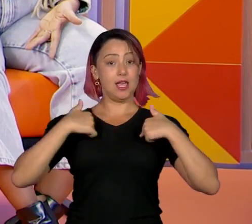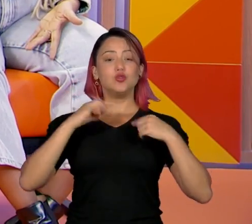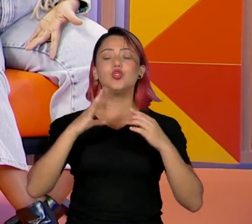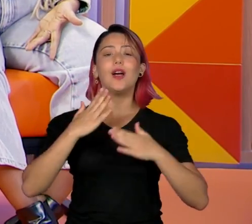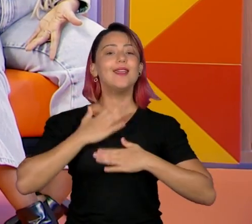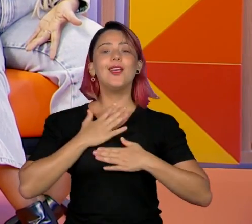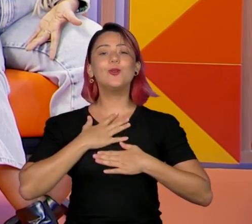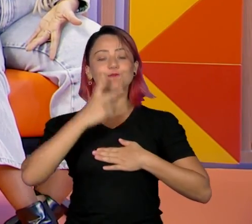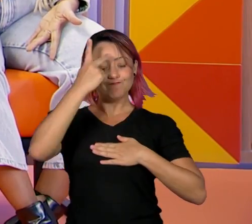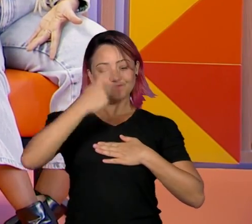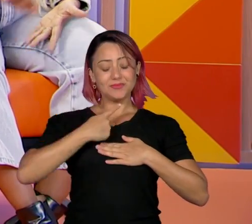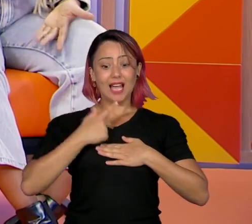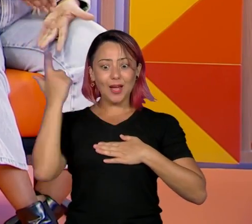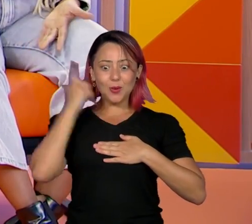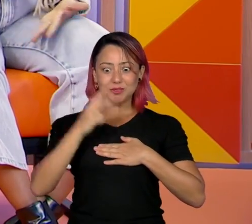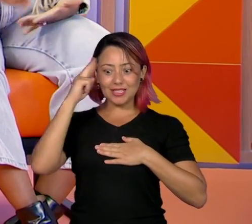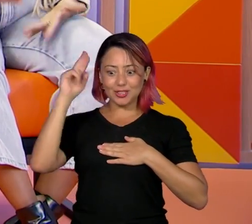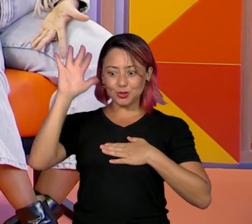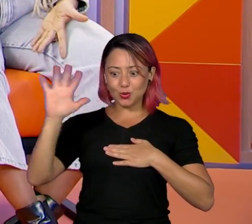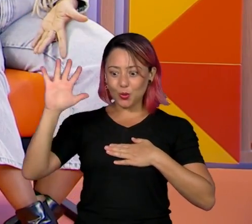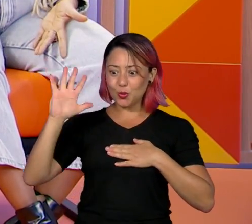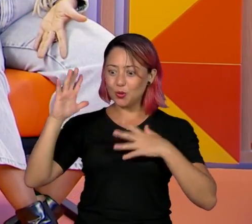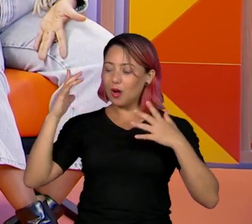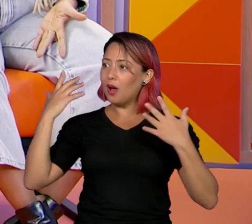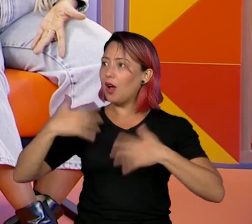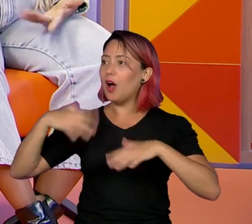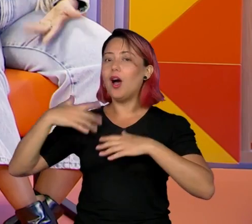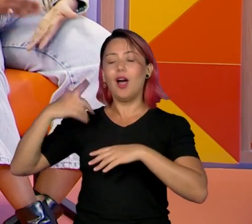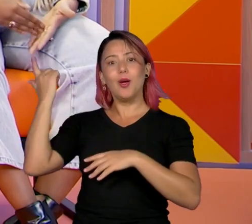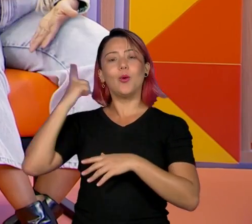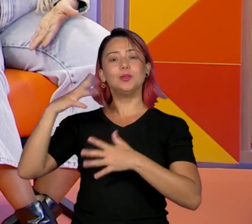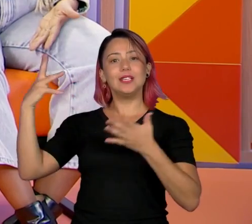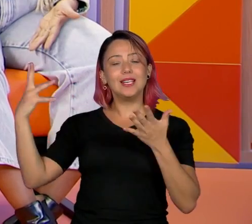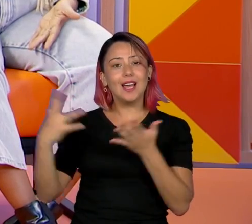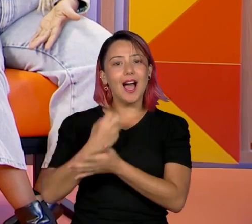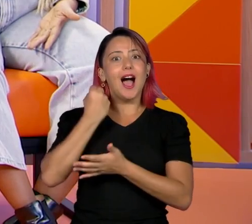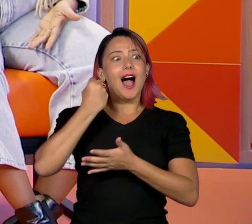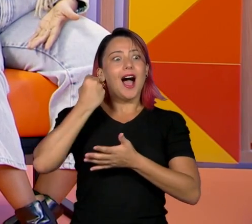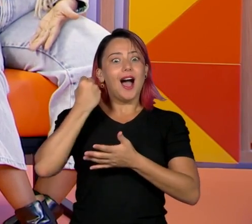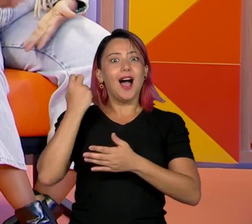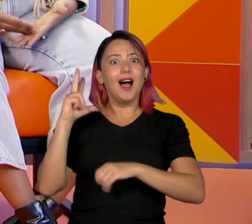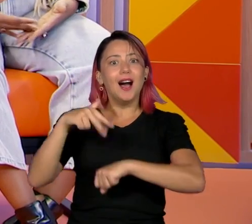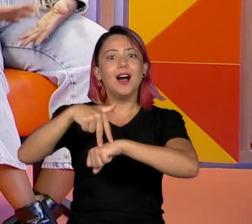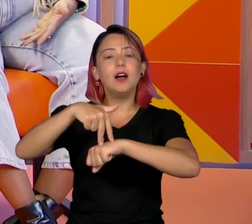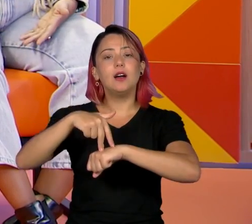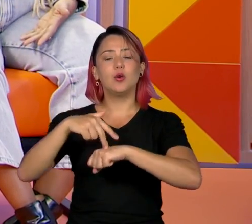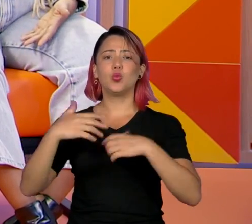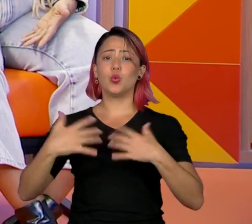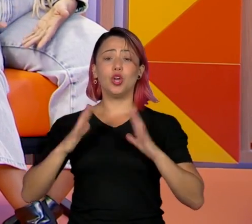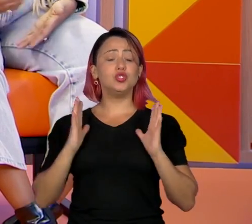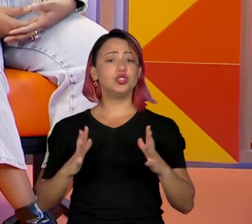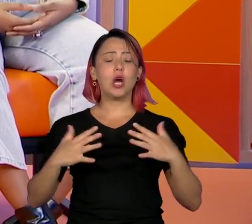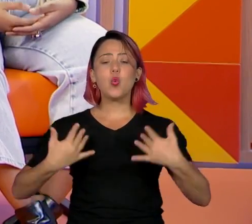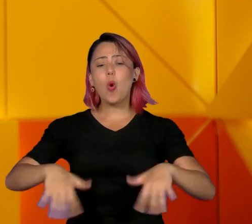já esteja fazendo valer a continuidade, né? Eu tive uma conversa dessa com o meu